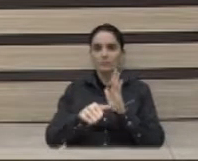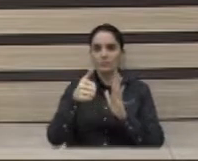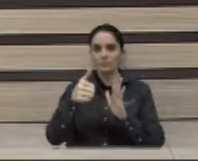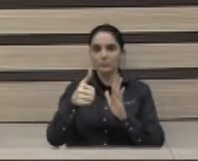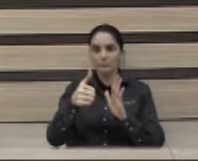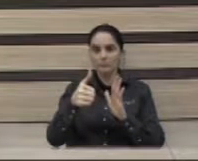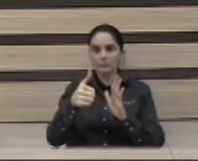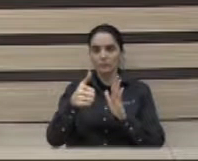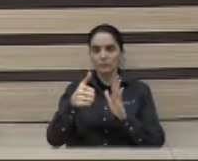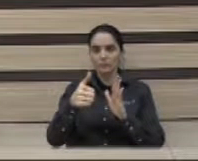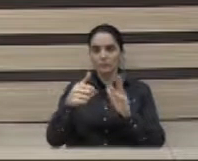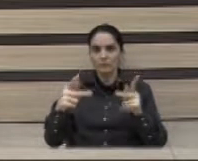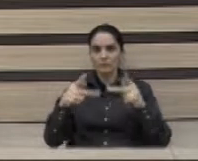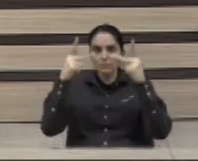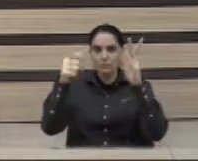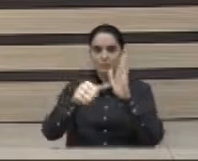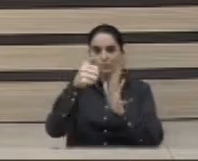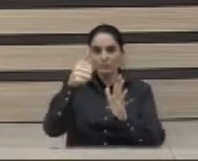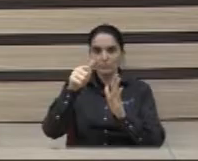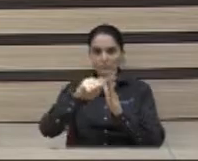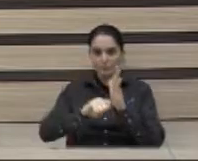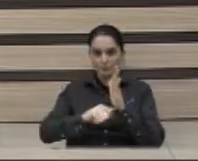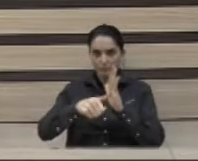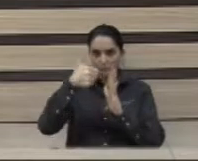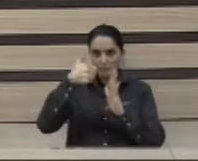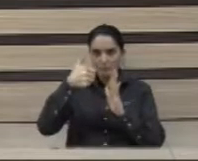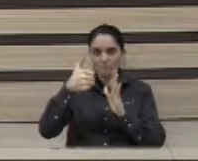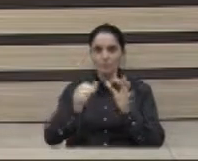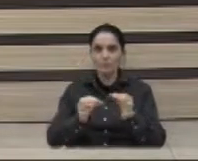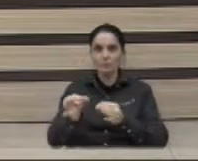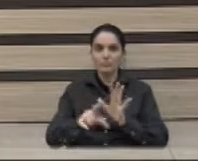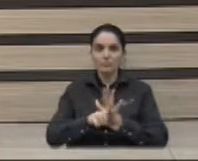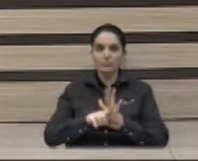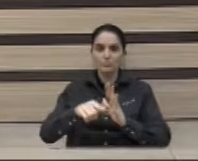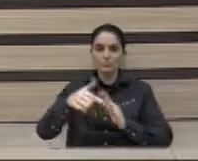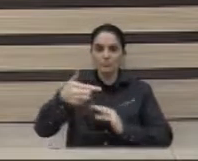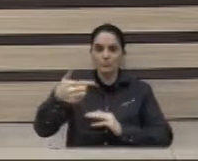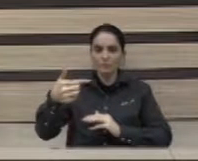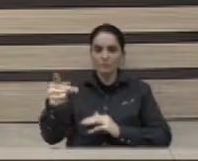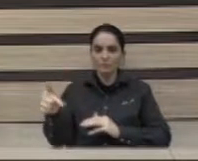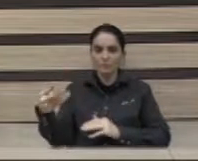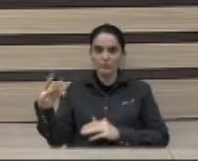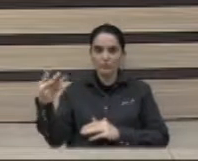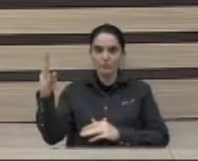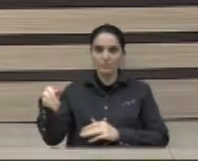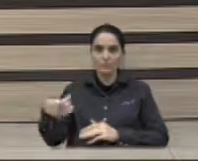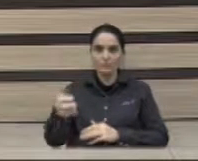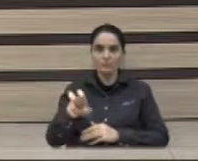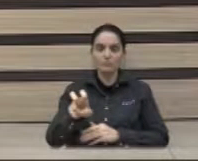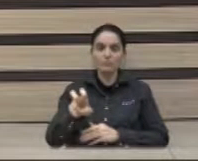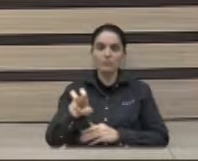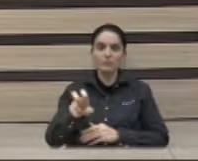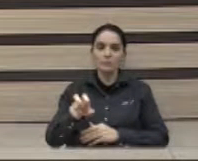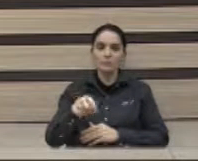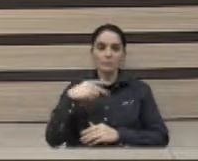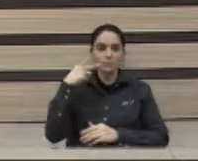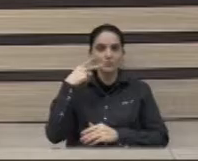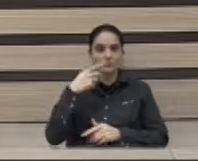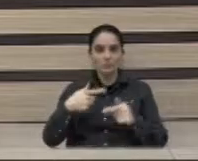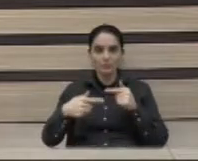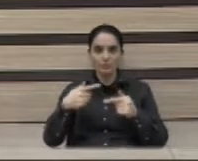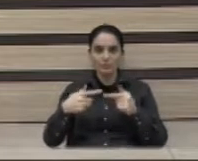inciso 1º do parágrafo 1º do artigo 1º do projeto de lei número 273 de 2015. Algum vereador deseja